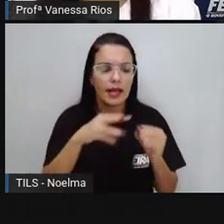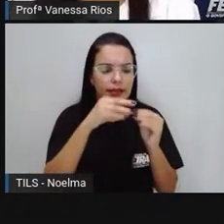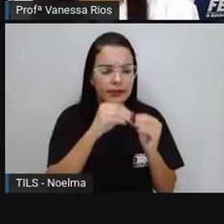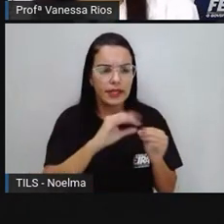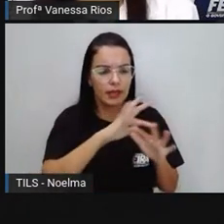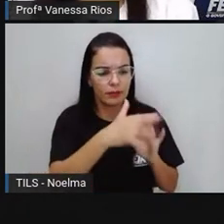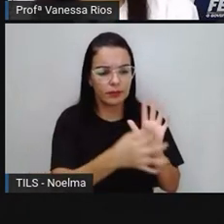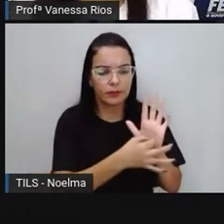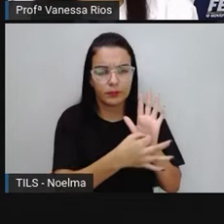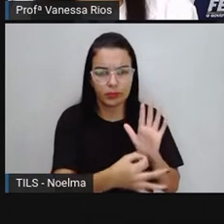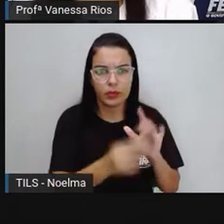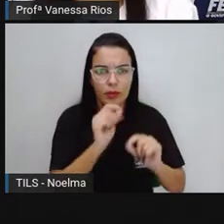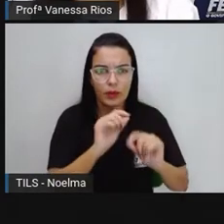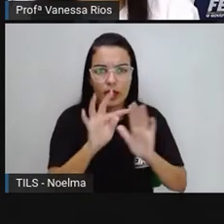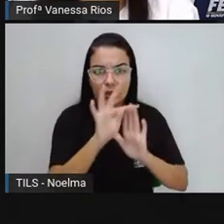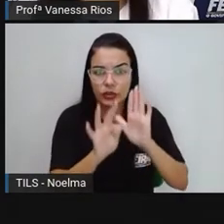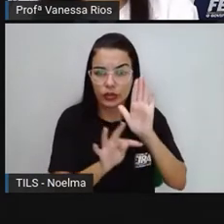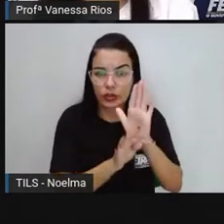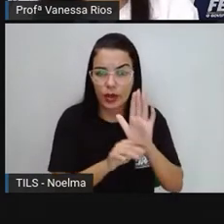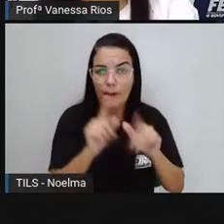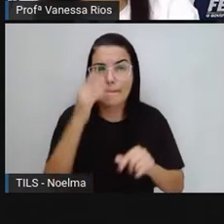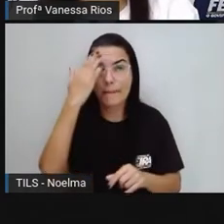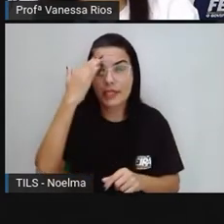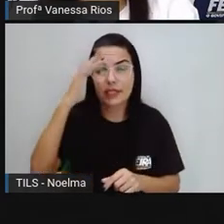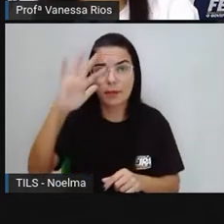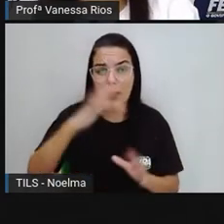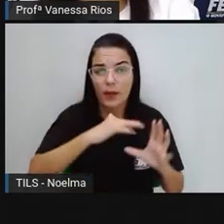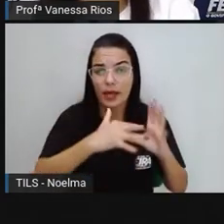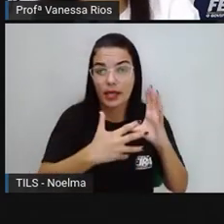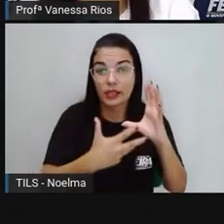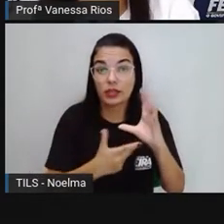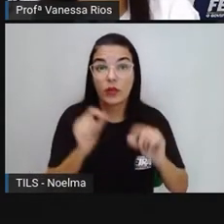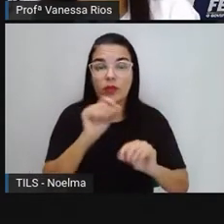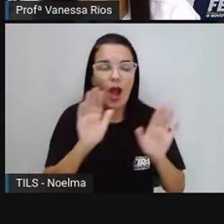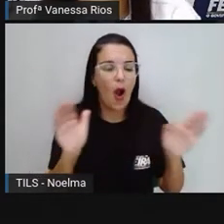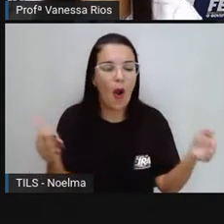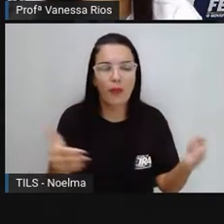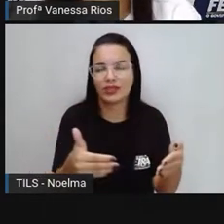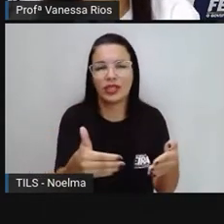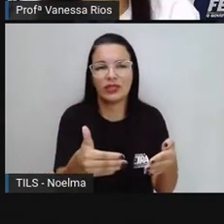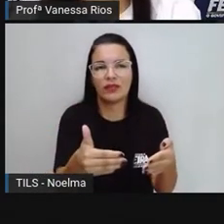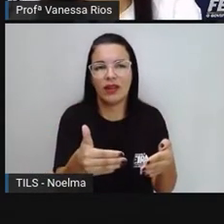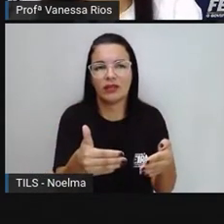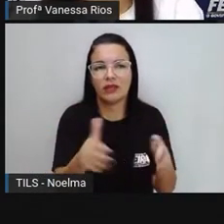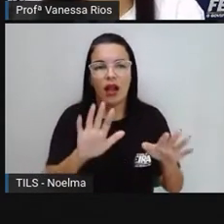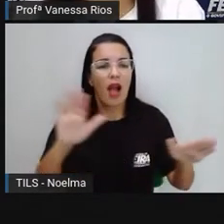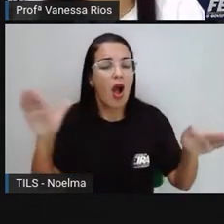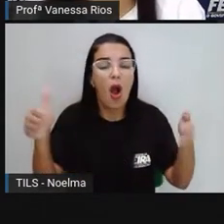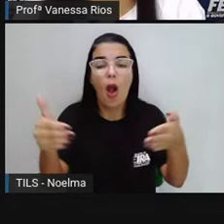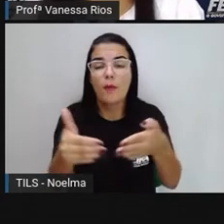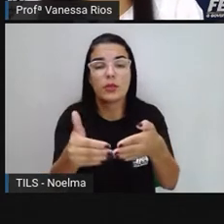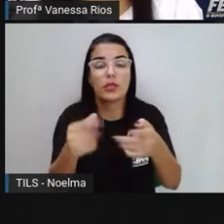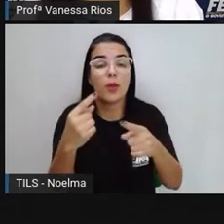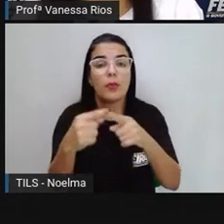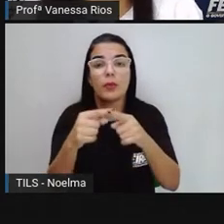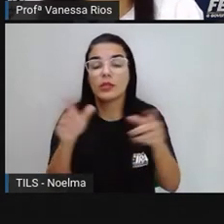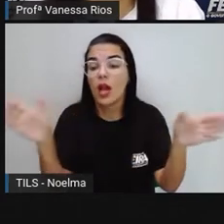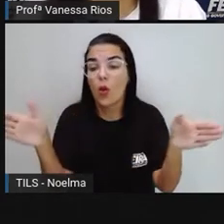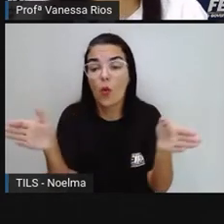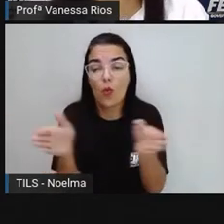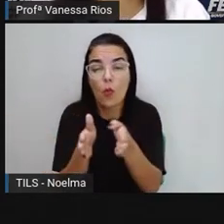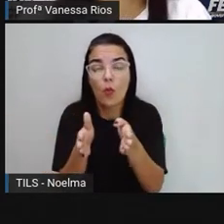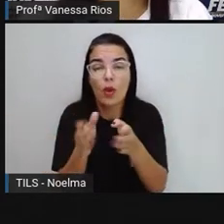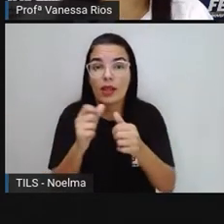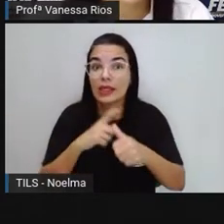gênero textual cuja principal característica é a objetividade. Por isso são textos aí que tem que